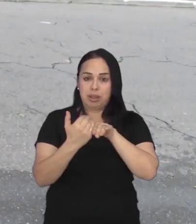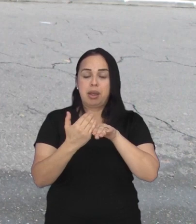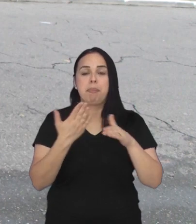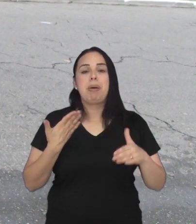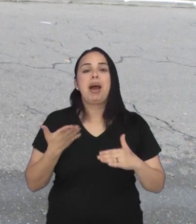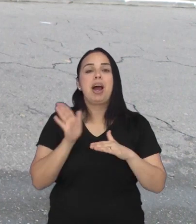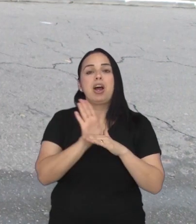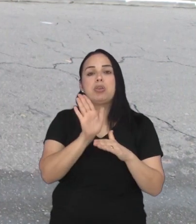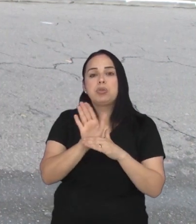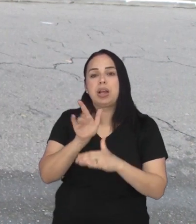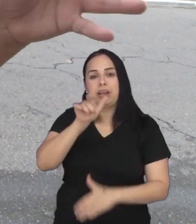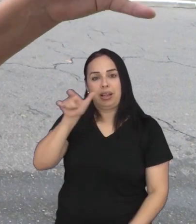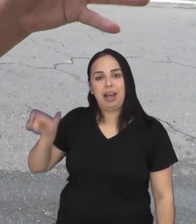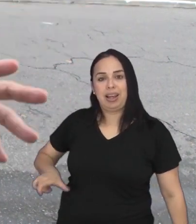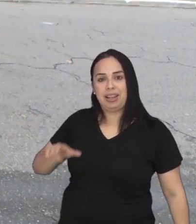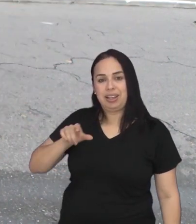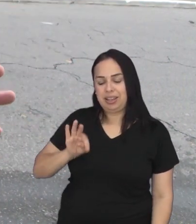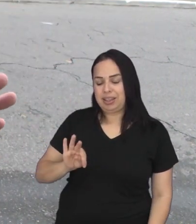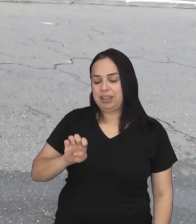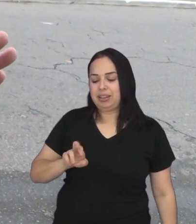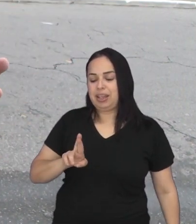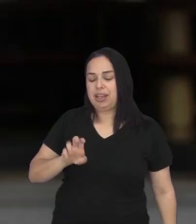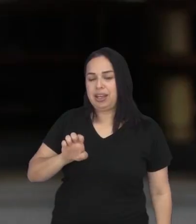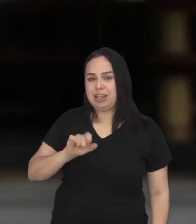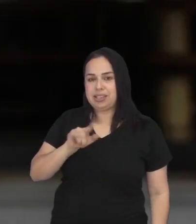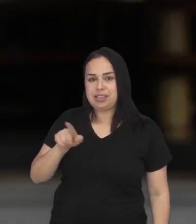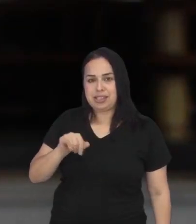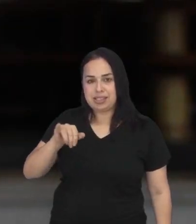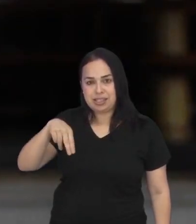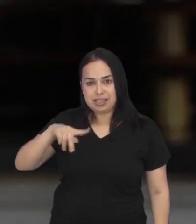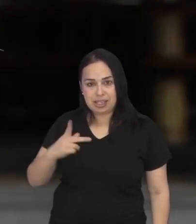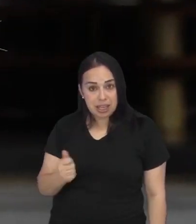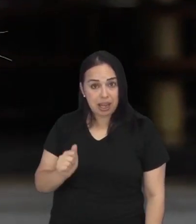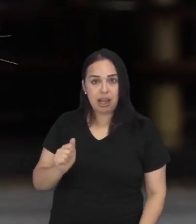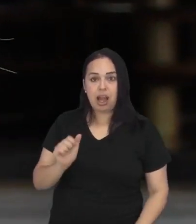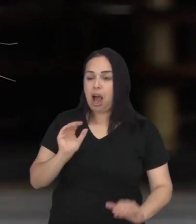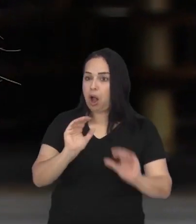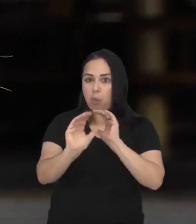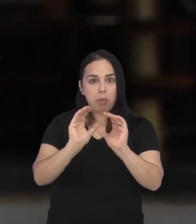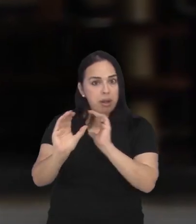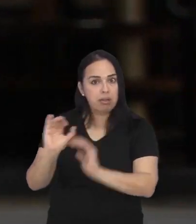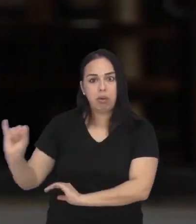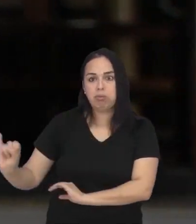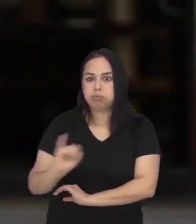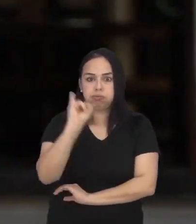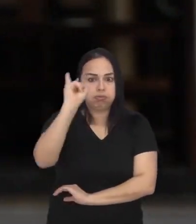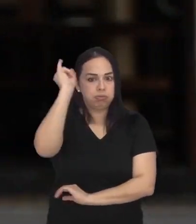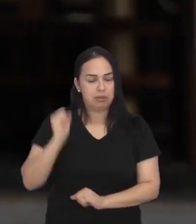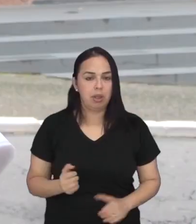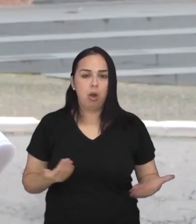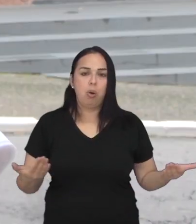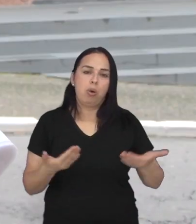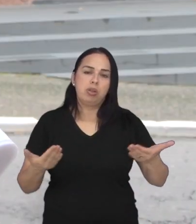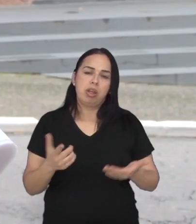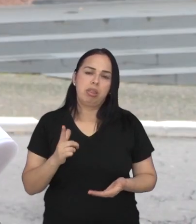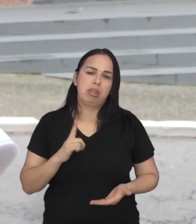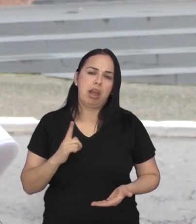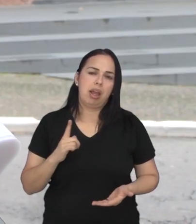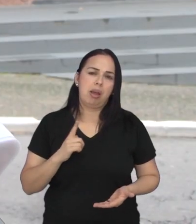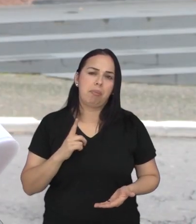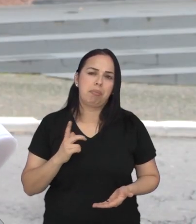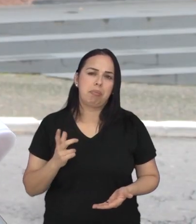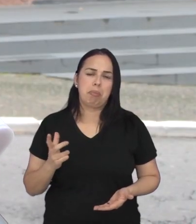normal, como um eletrônico. Aí você vai até o ponto de entrega voluntária mais próximo e no PEV um responsável vai te ajudar e